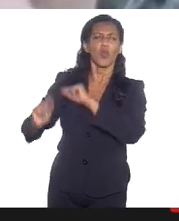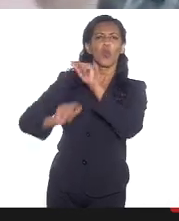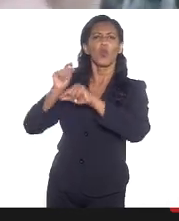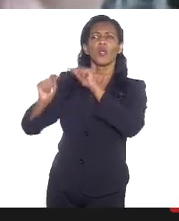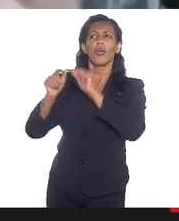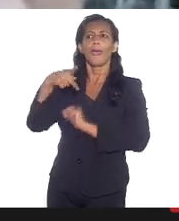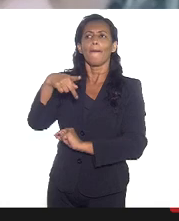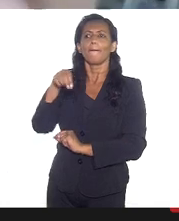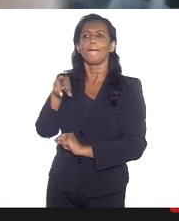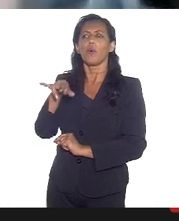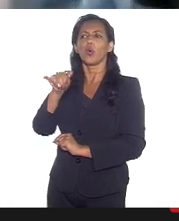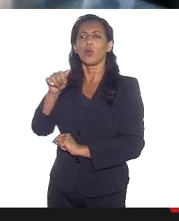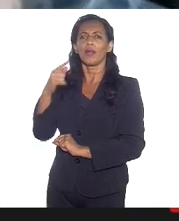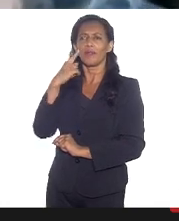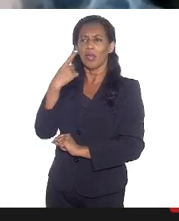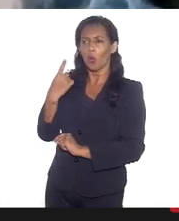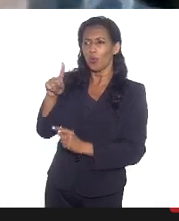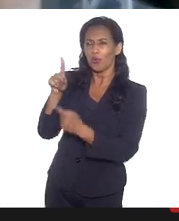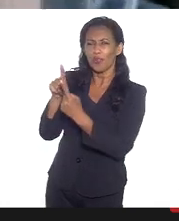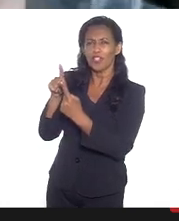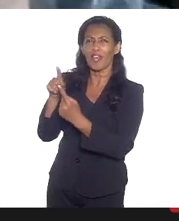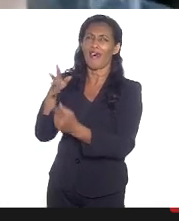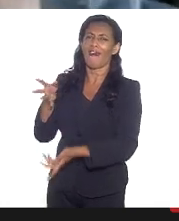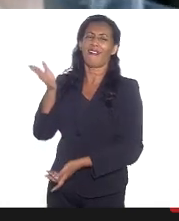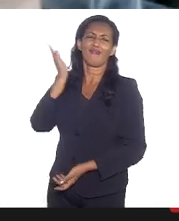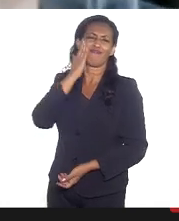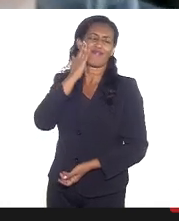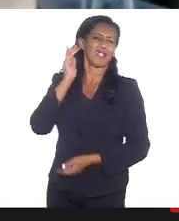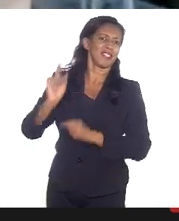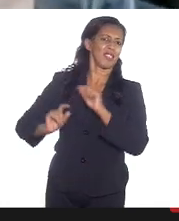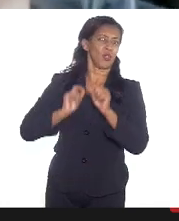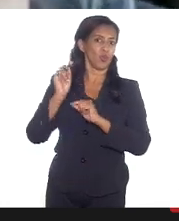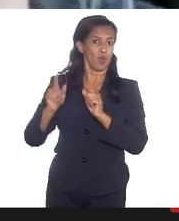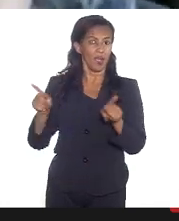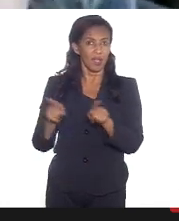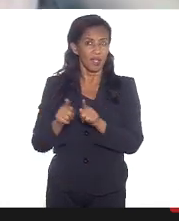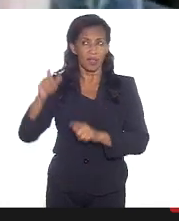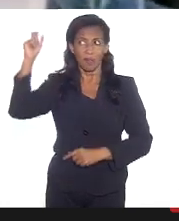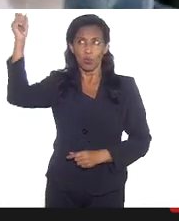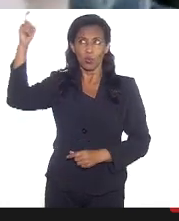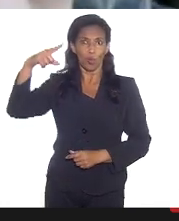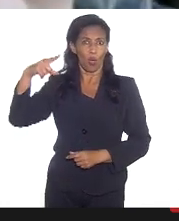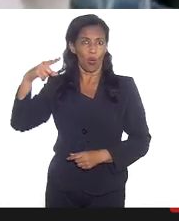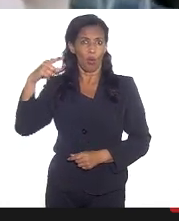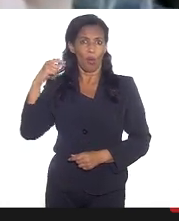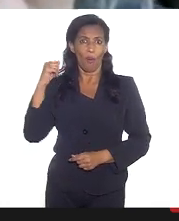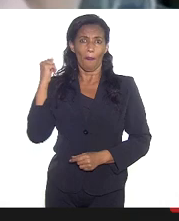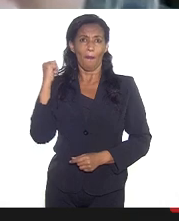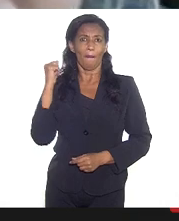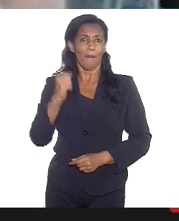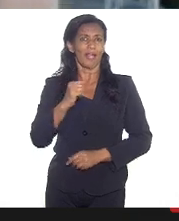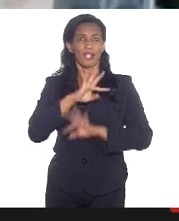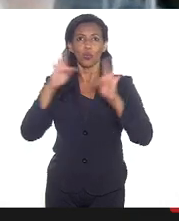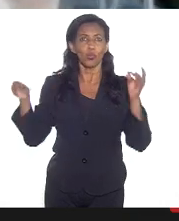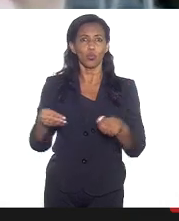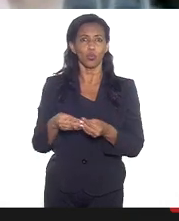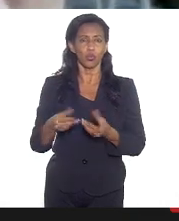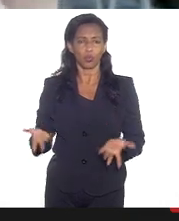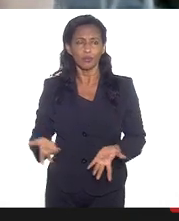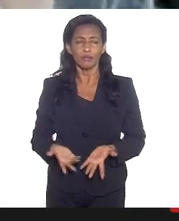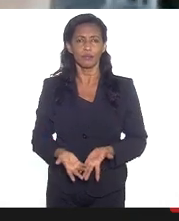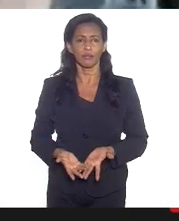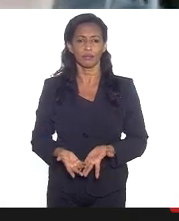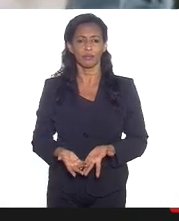a outra, o sol mata tudo. Então, é isso que falta. Eu não preciso de uma ordem para fazer. O serviço público hoje